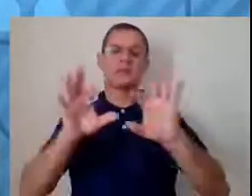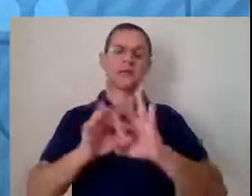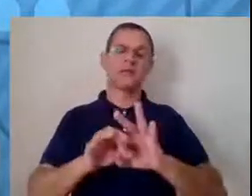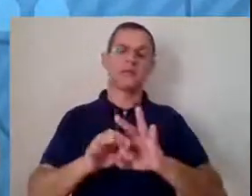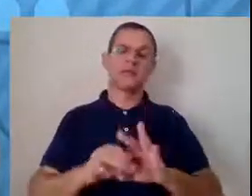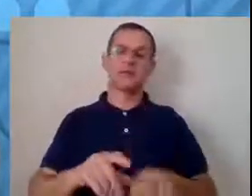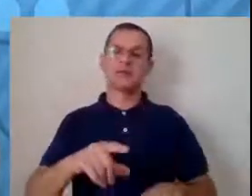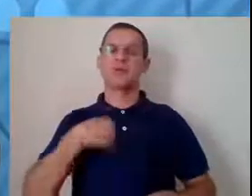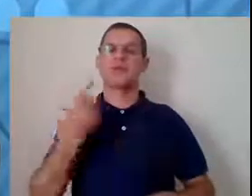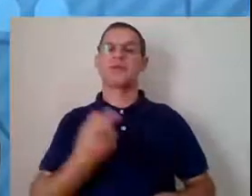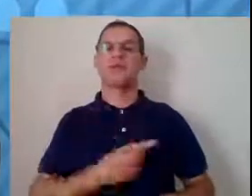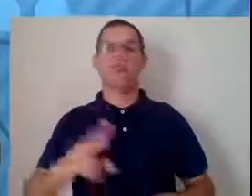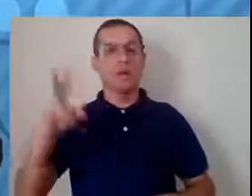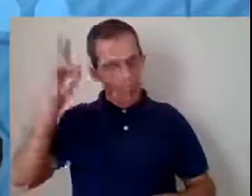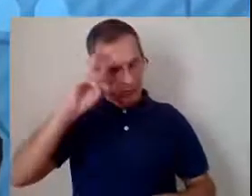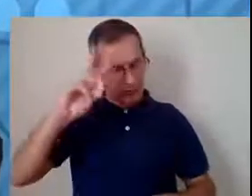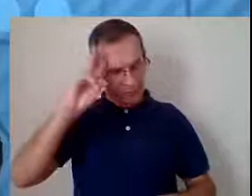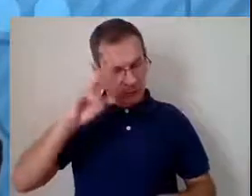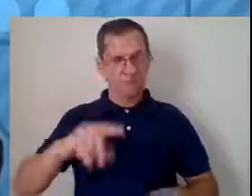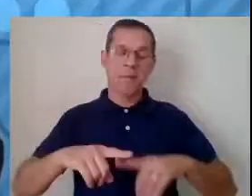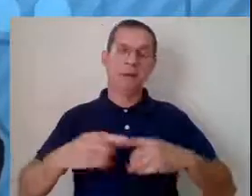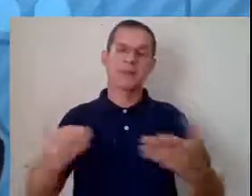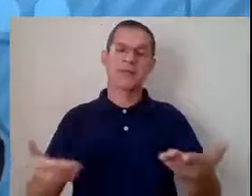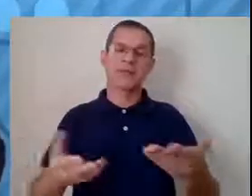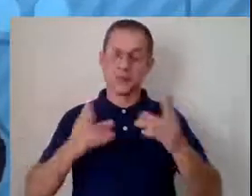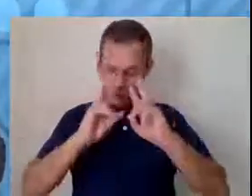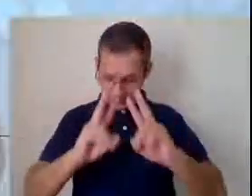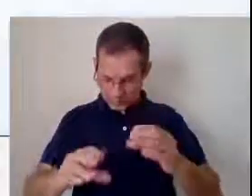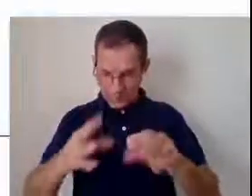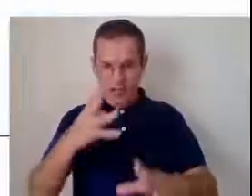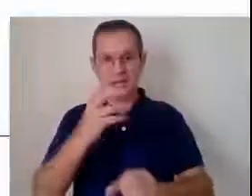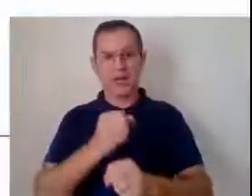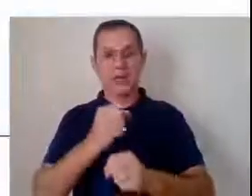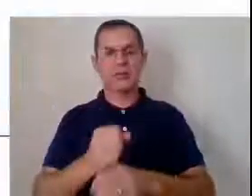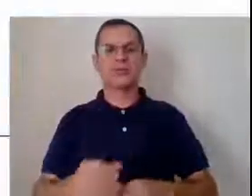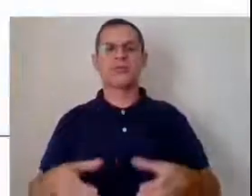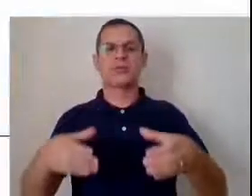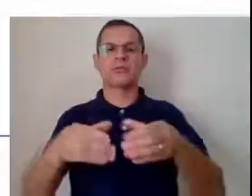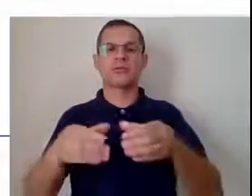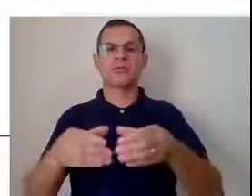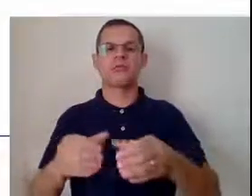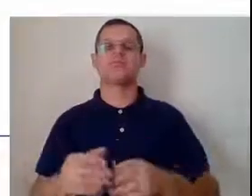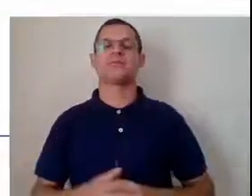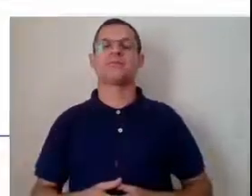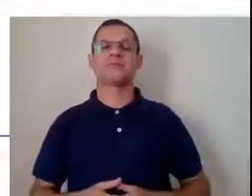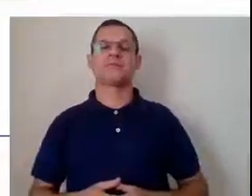então nós temos que relembrar. Agora vamos ver operações com os conjuntos.